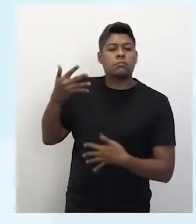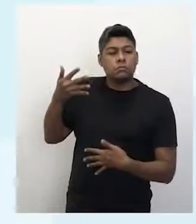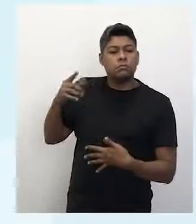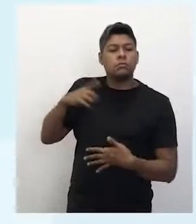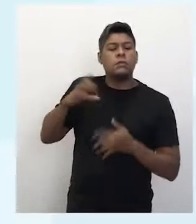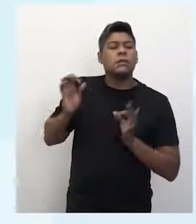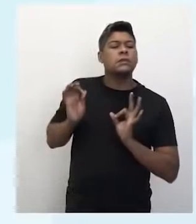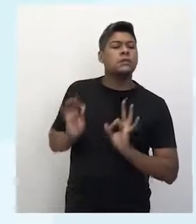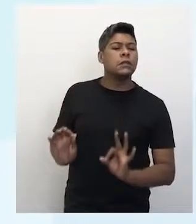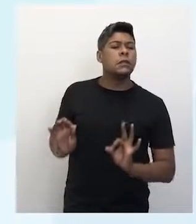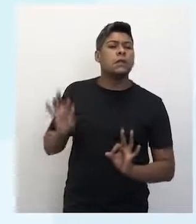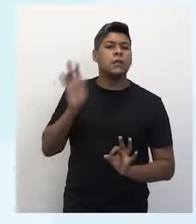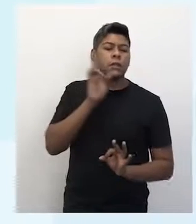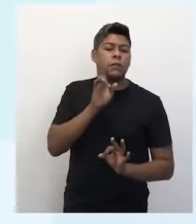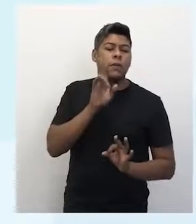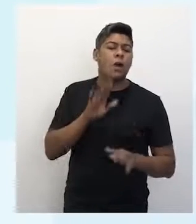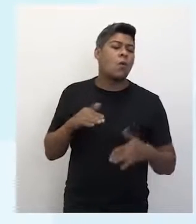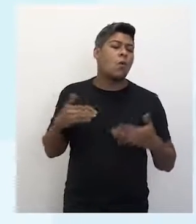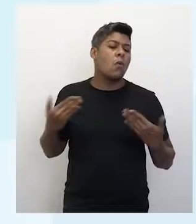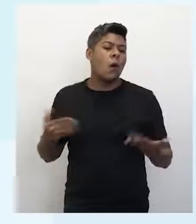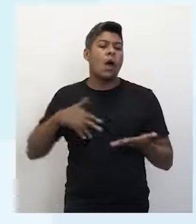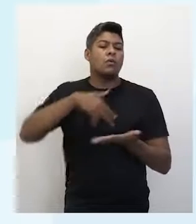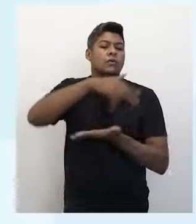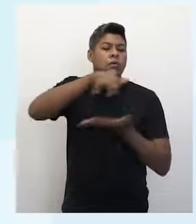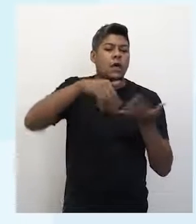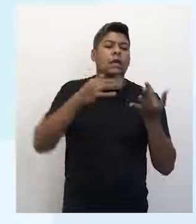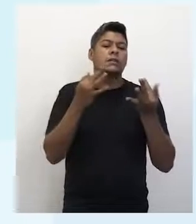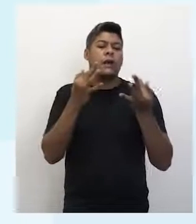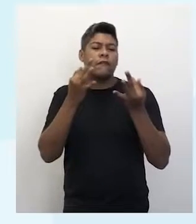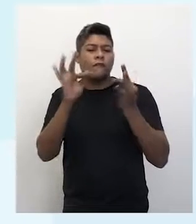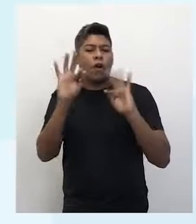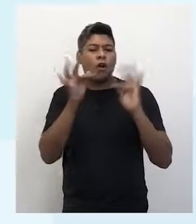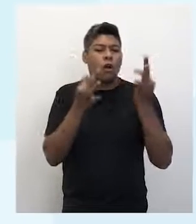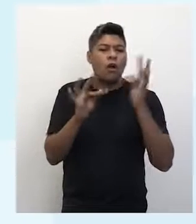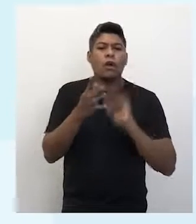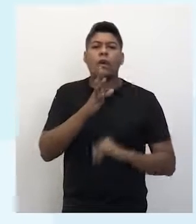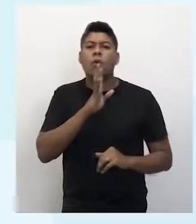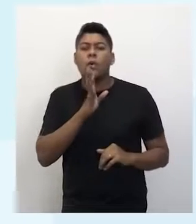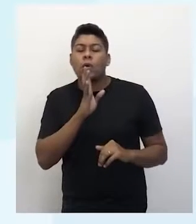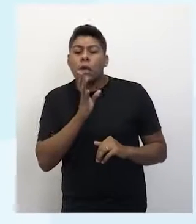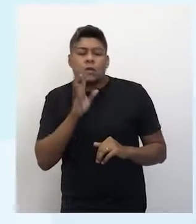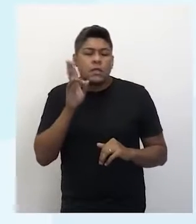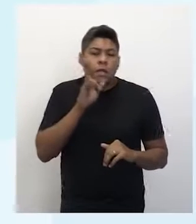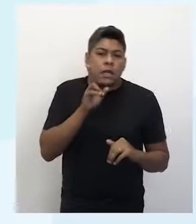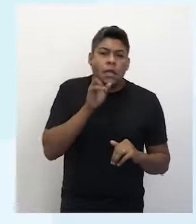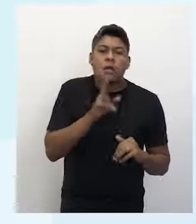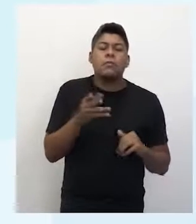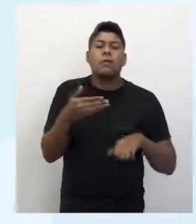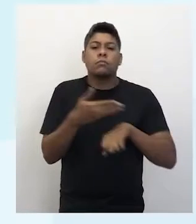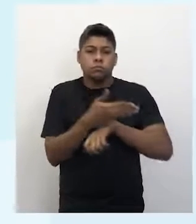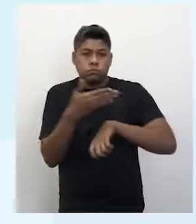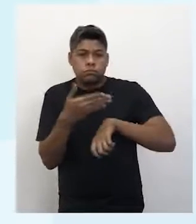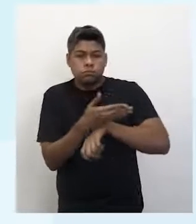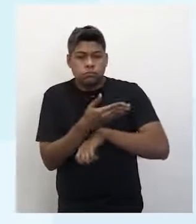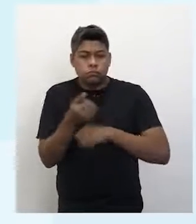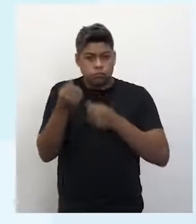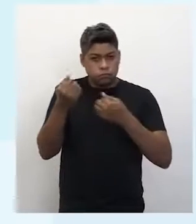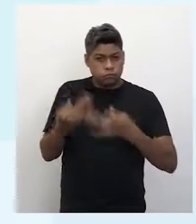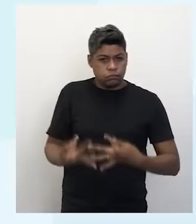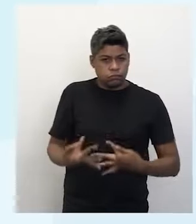tenho certeza que você lembra, quais danças folclóricas você conhece, que você lembra, que você pode citar aqui para mim?